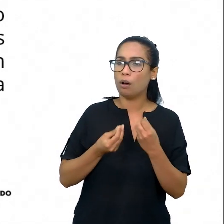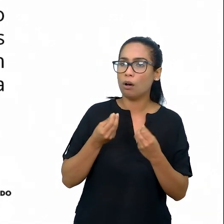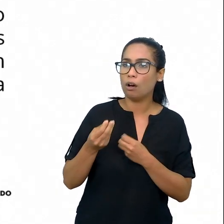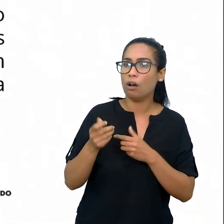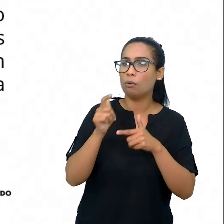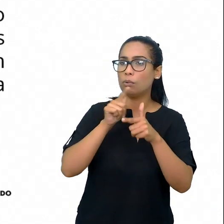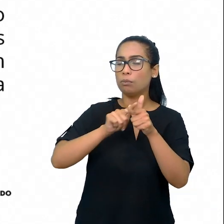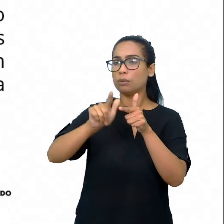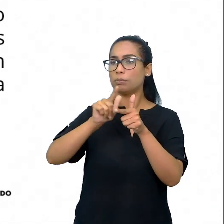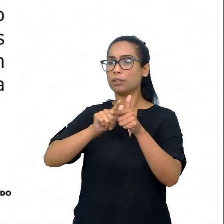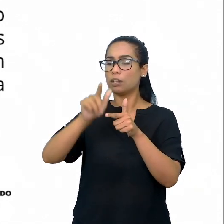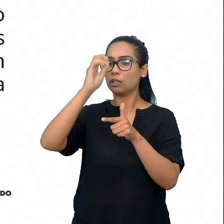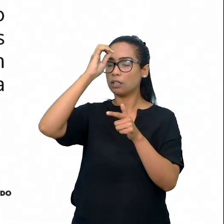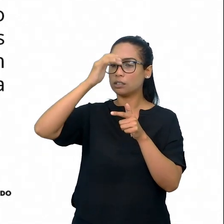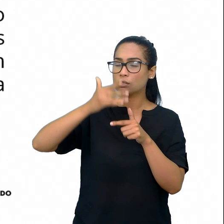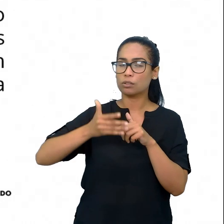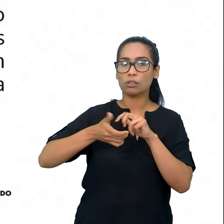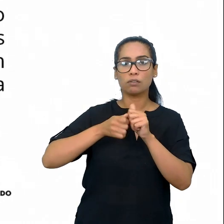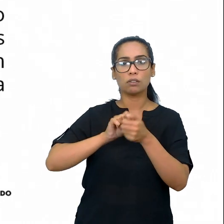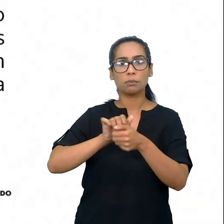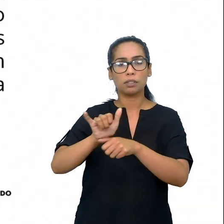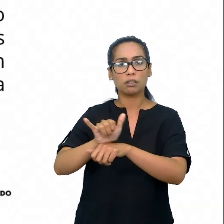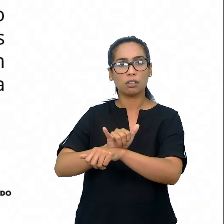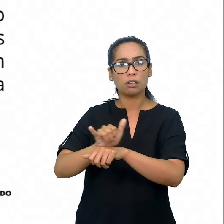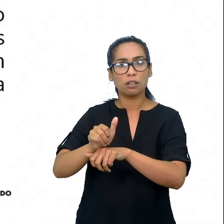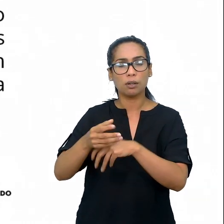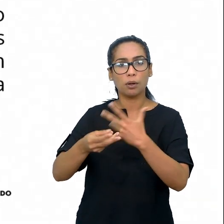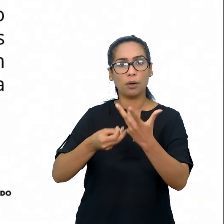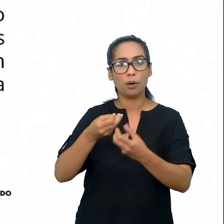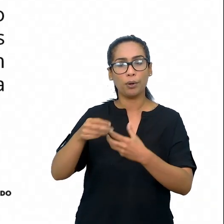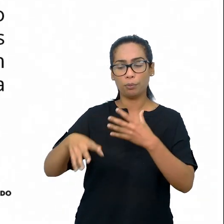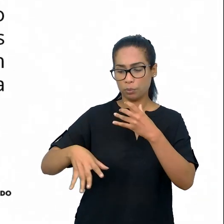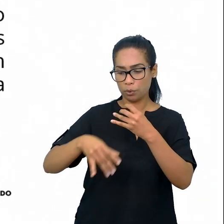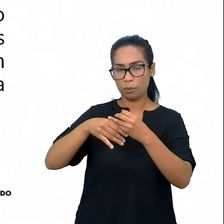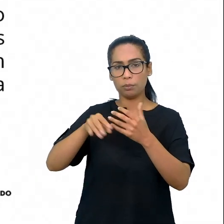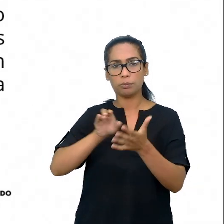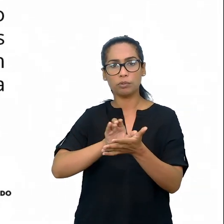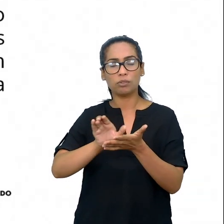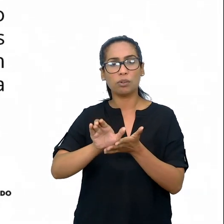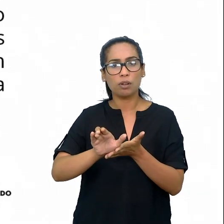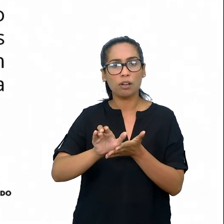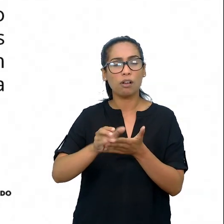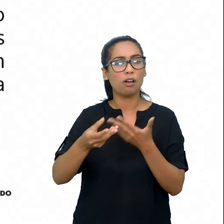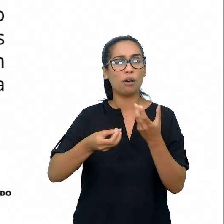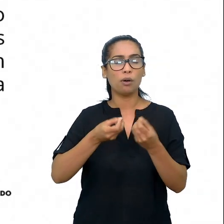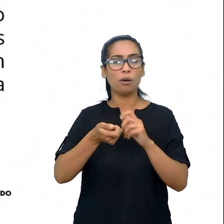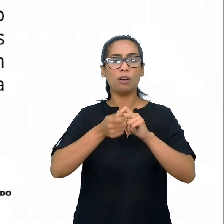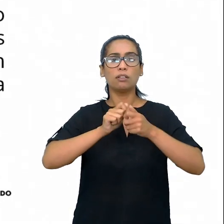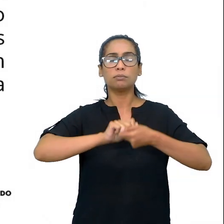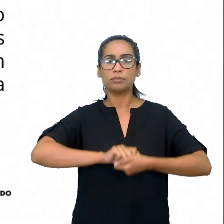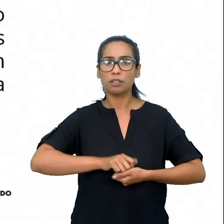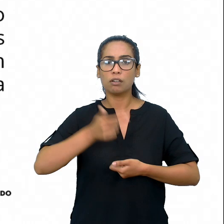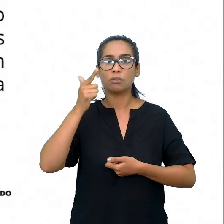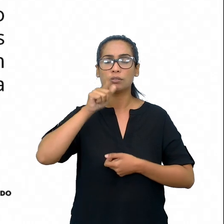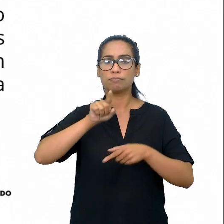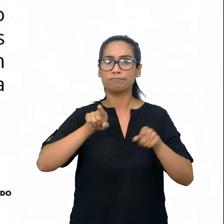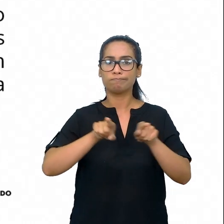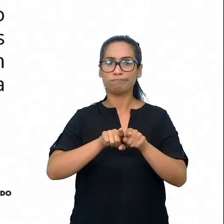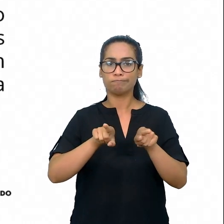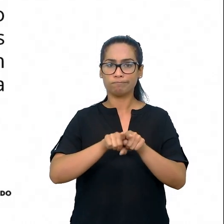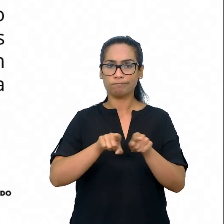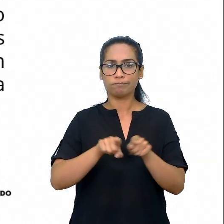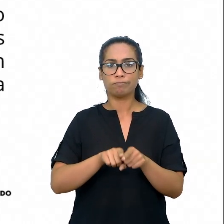está inserido tem relação com os diversos componentes curriculares que ele já teve contato ou está